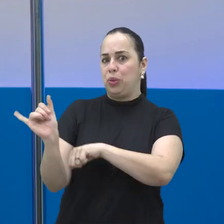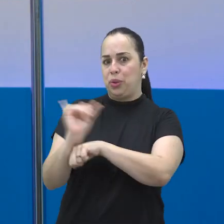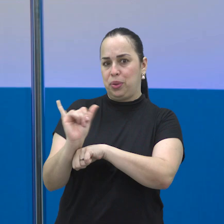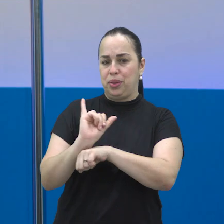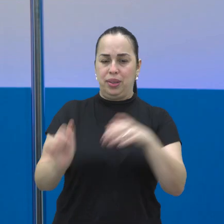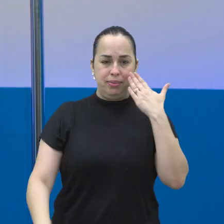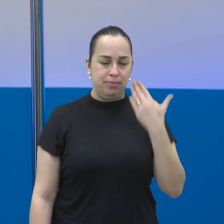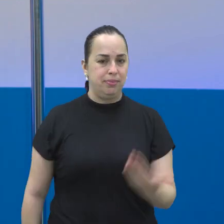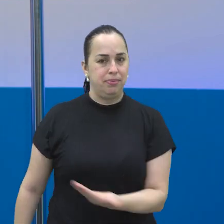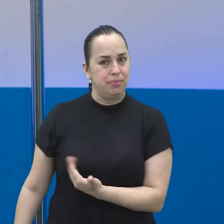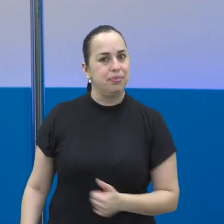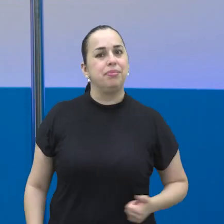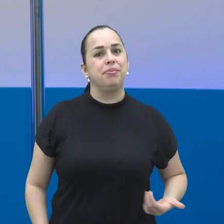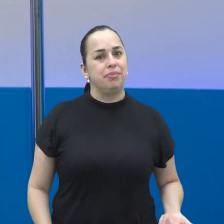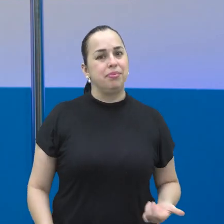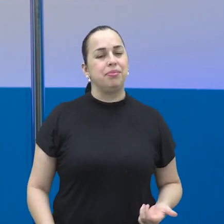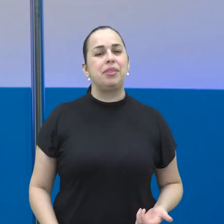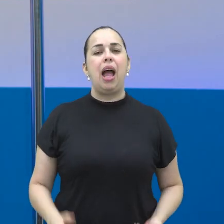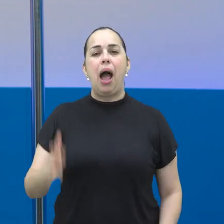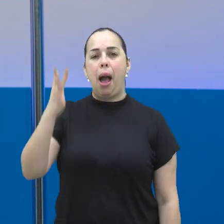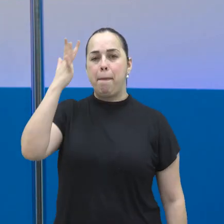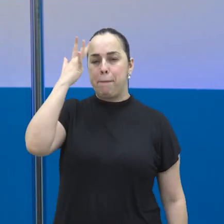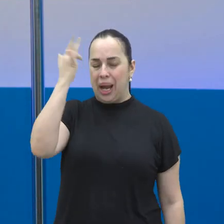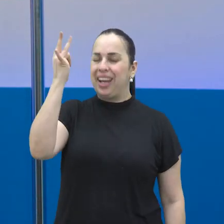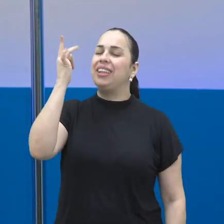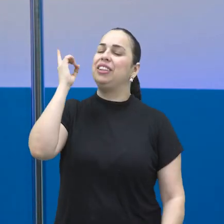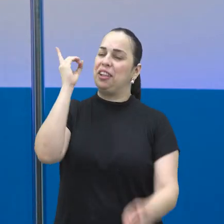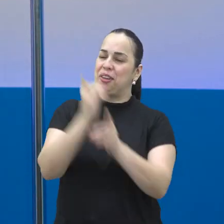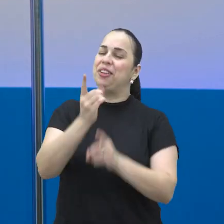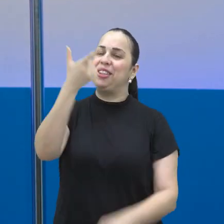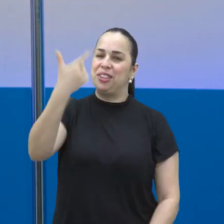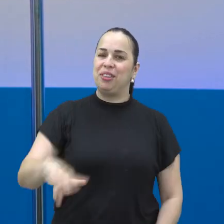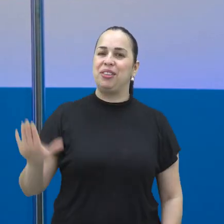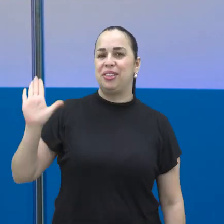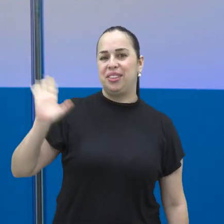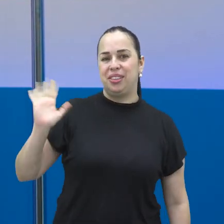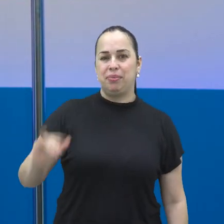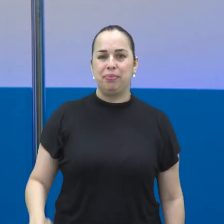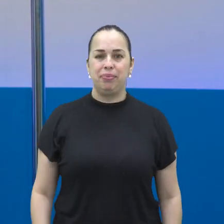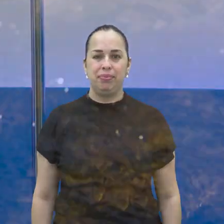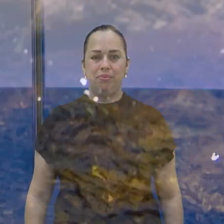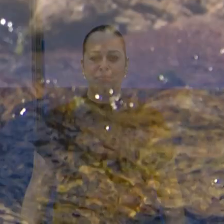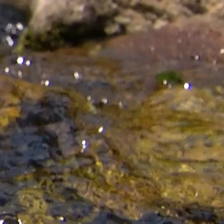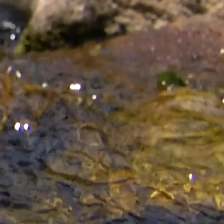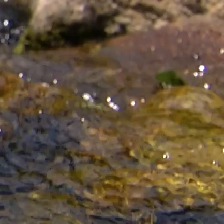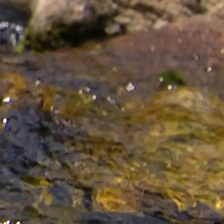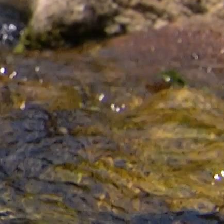TV Câmara SJC. A gente volta a se encontrar amanhã. Até lá!